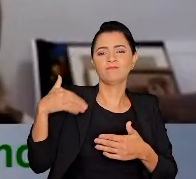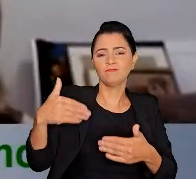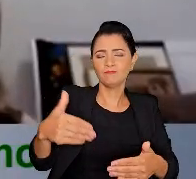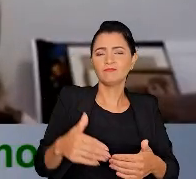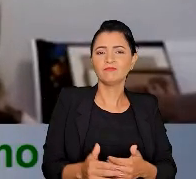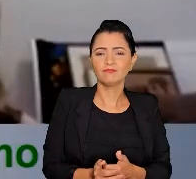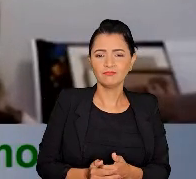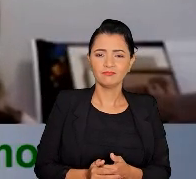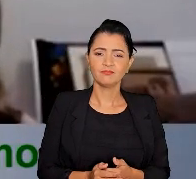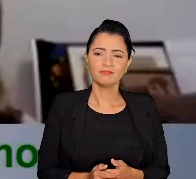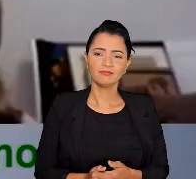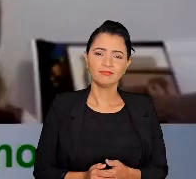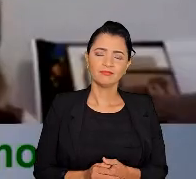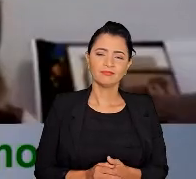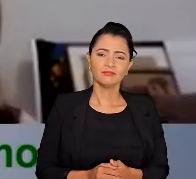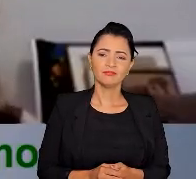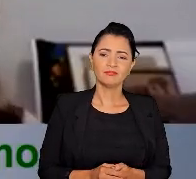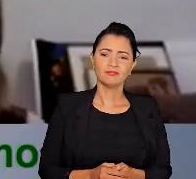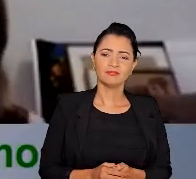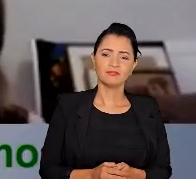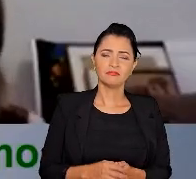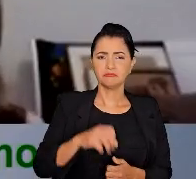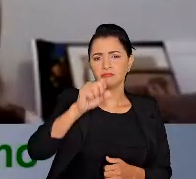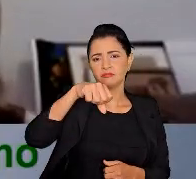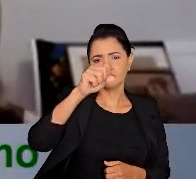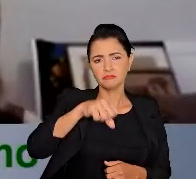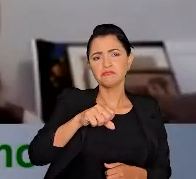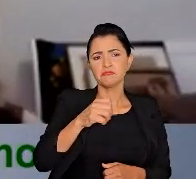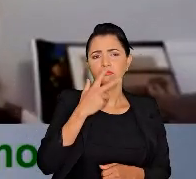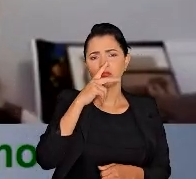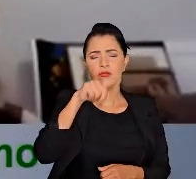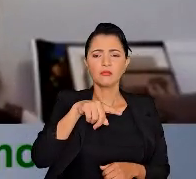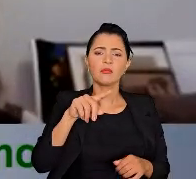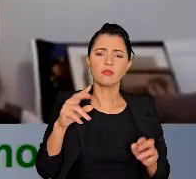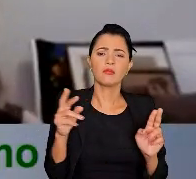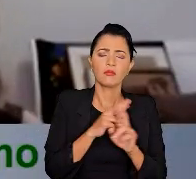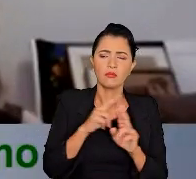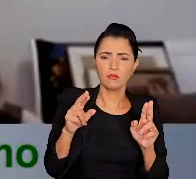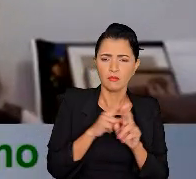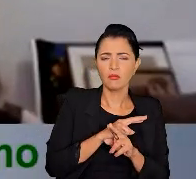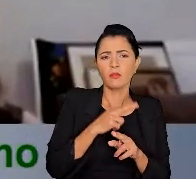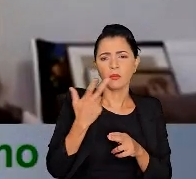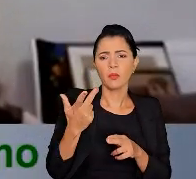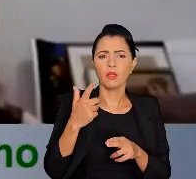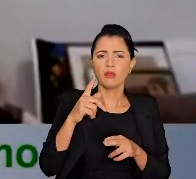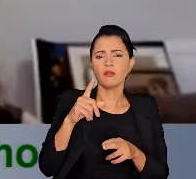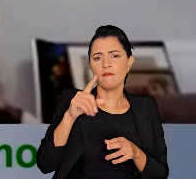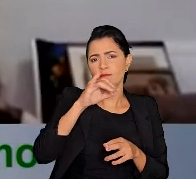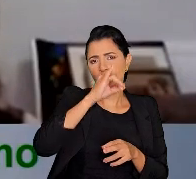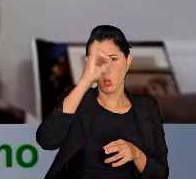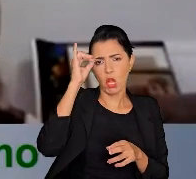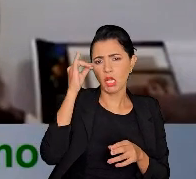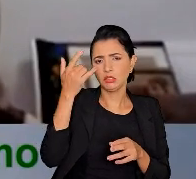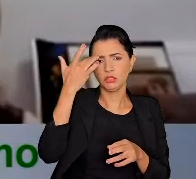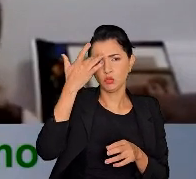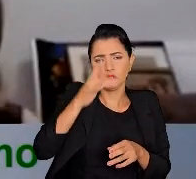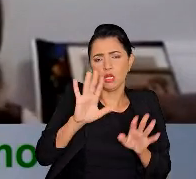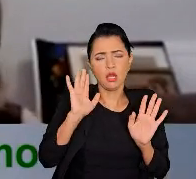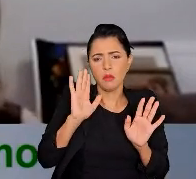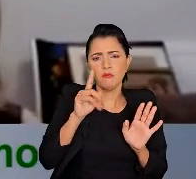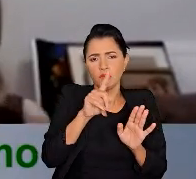Doutora Diana. Sim, eu acho que está relacionado com a questão da ignorância. Eu acho que você